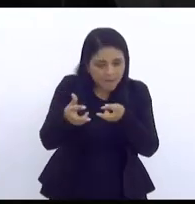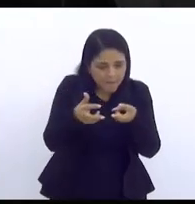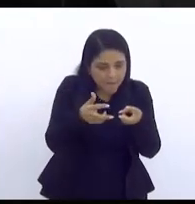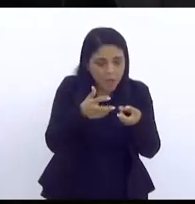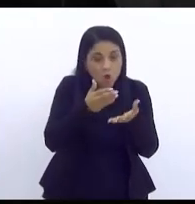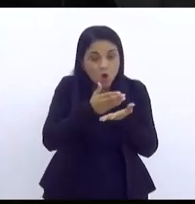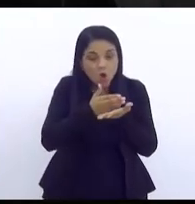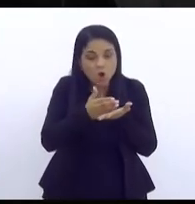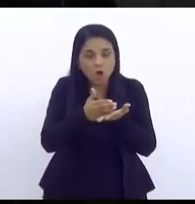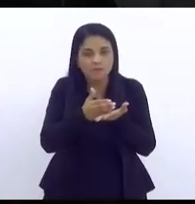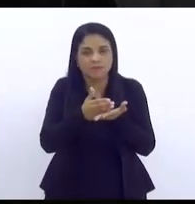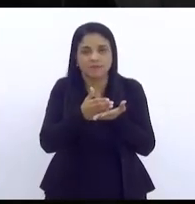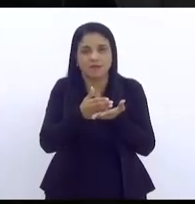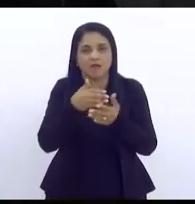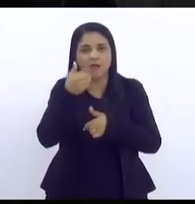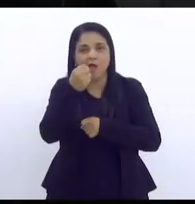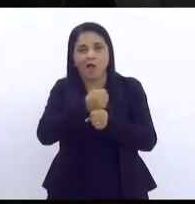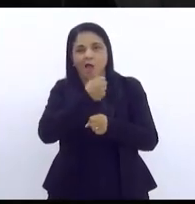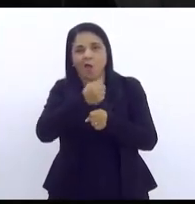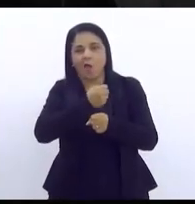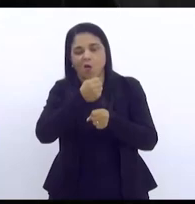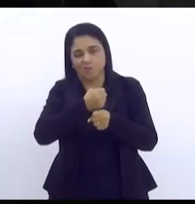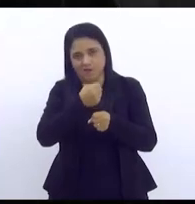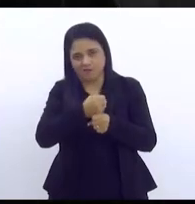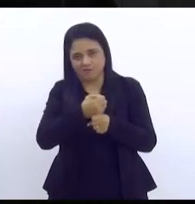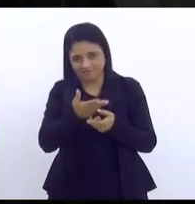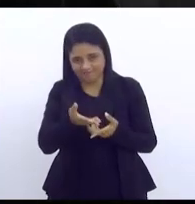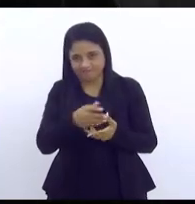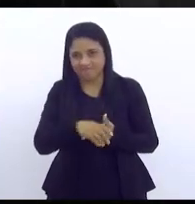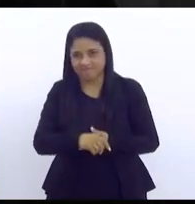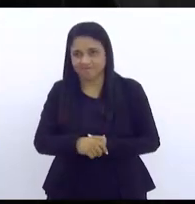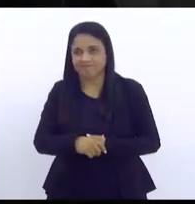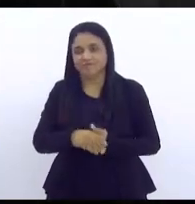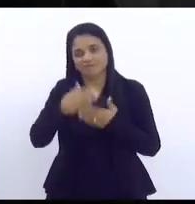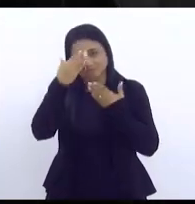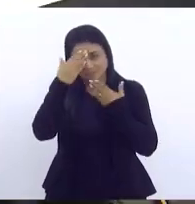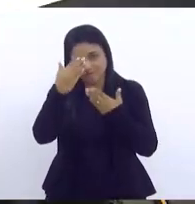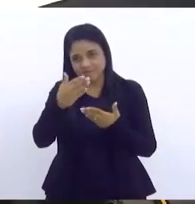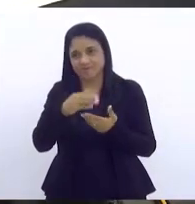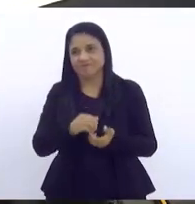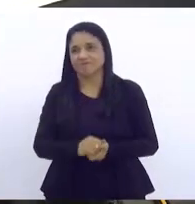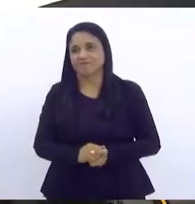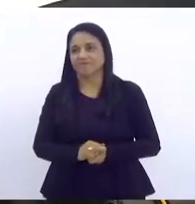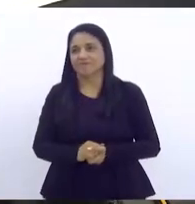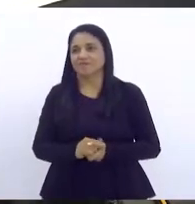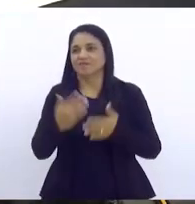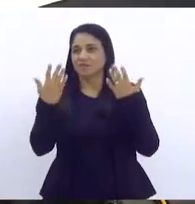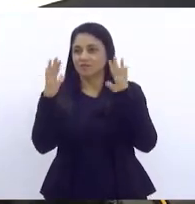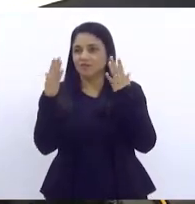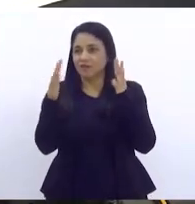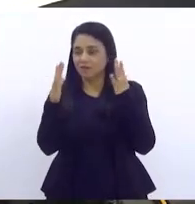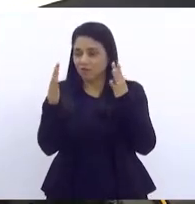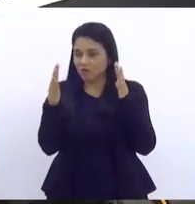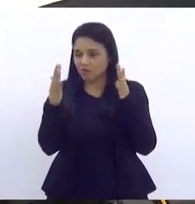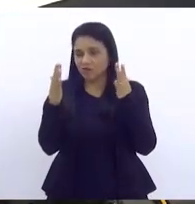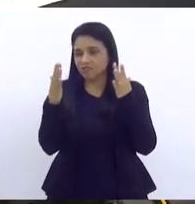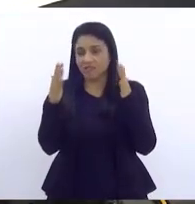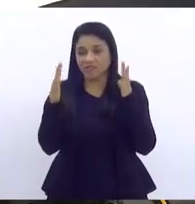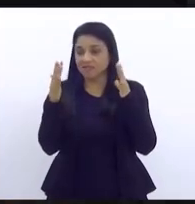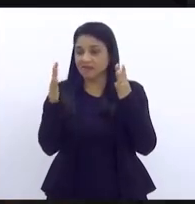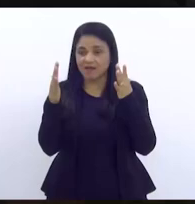a se fazer o a universalização Obrigada eh